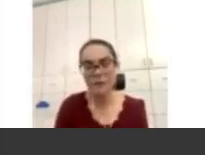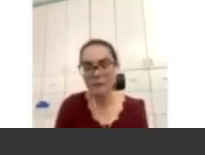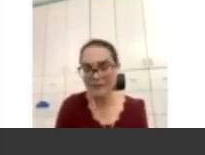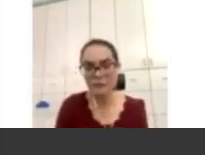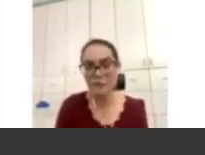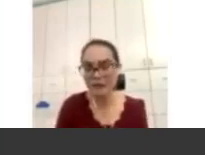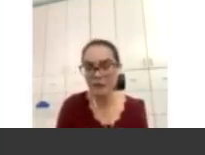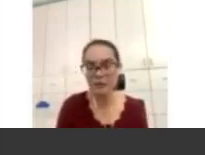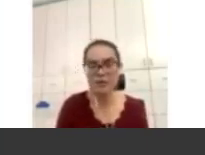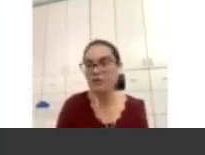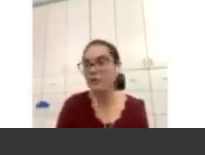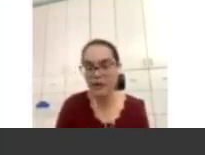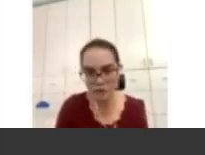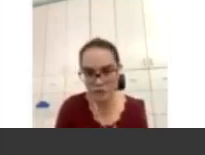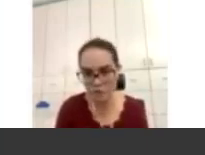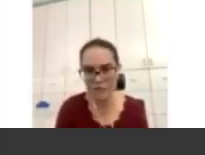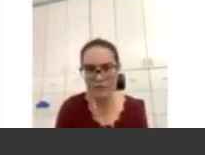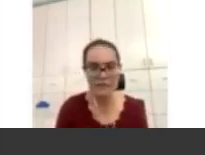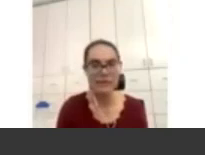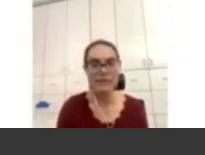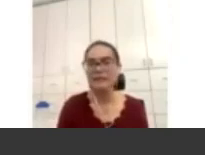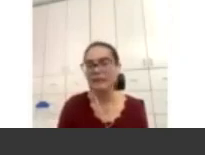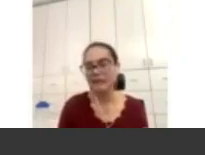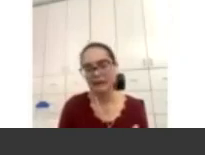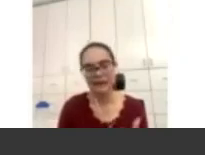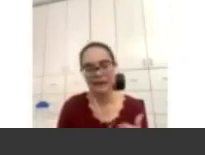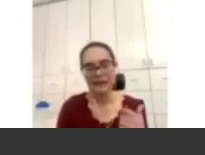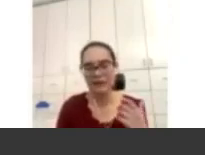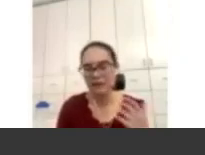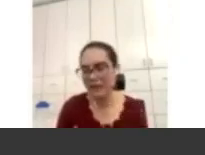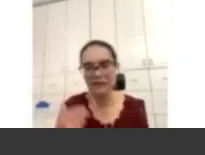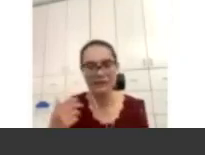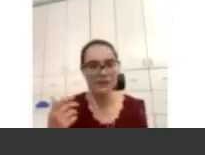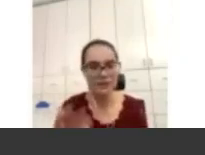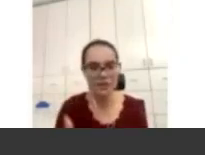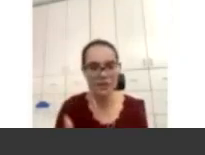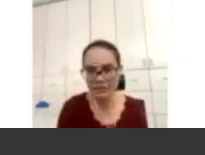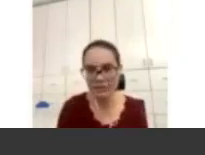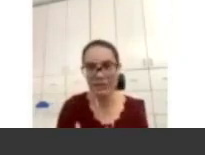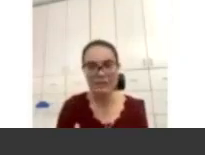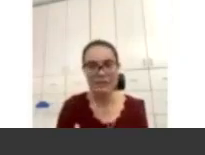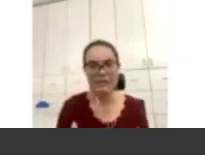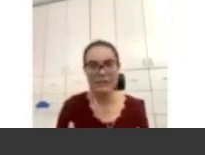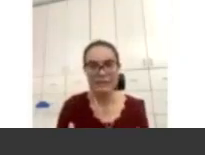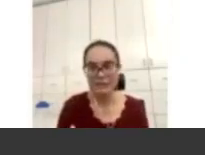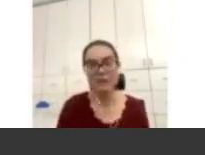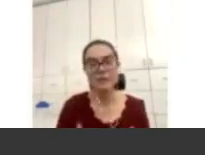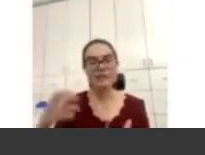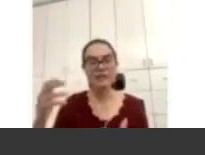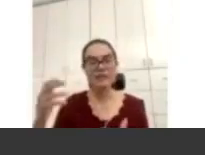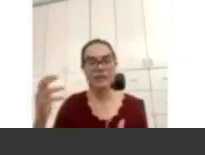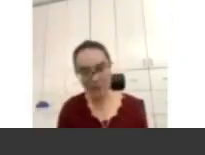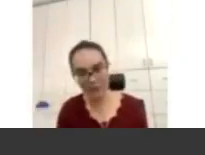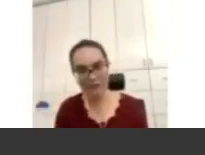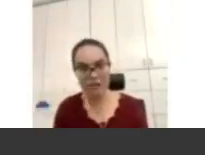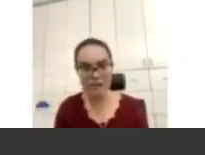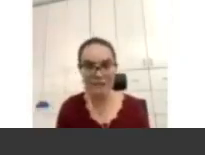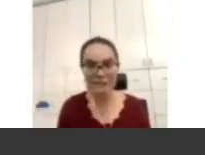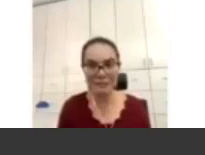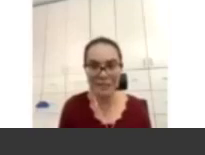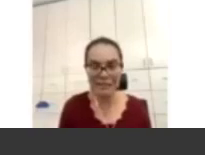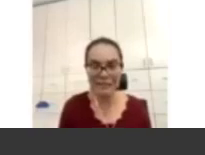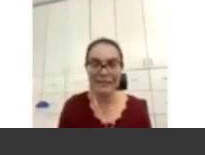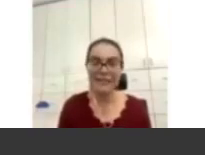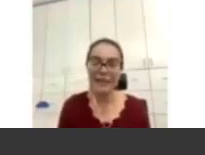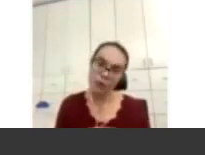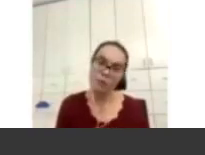tem a implementação do PAC adulto em diversos outros países, da Argélia, Vietnã, tem algumas iniciativas agora na